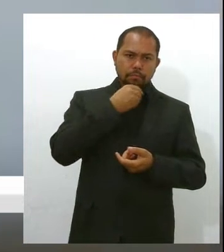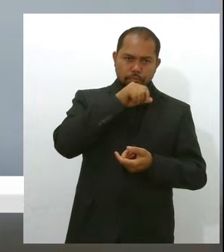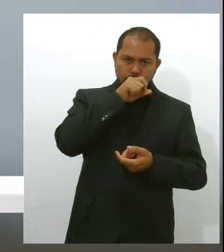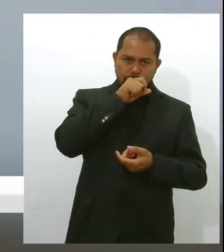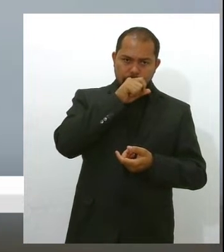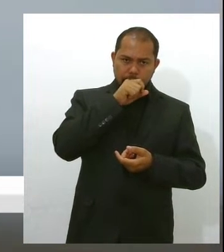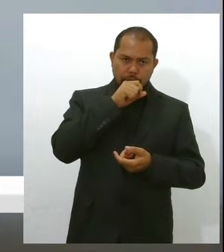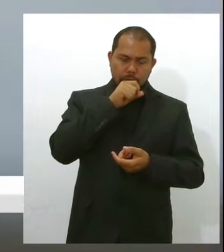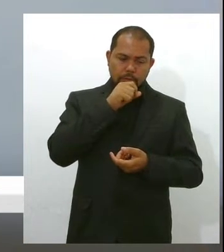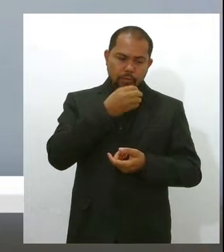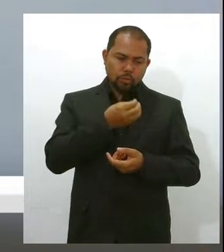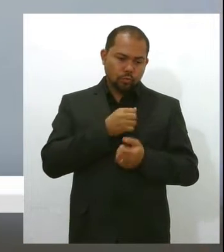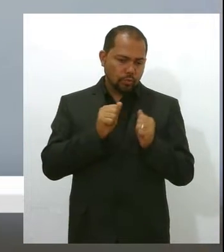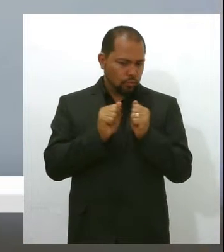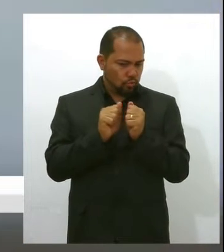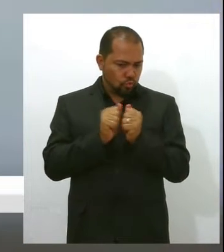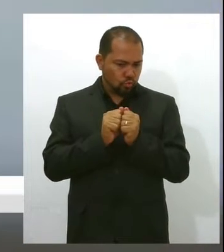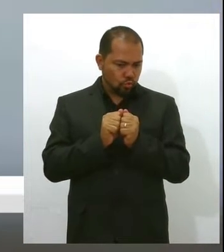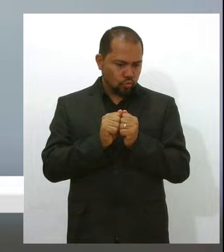filhos, tem